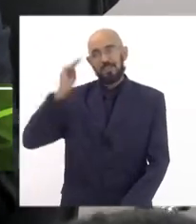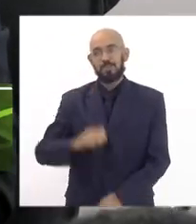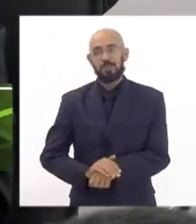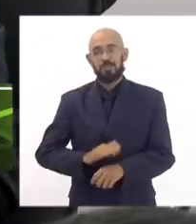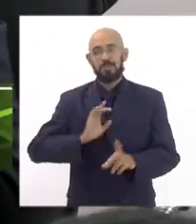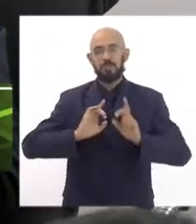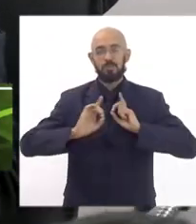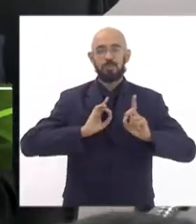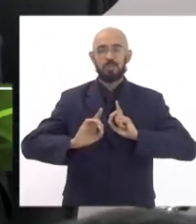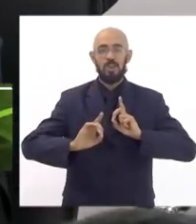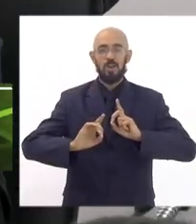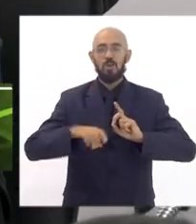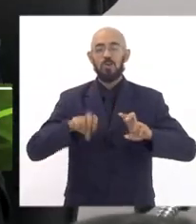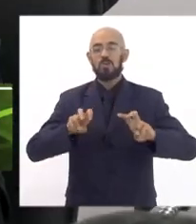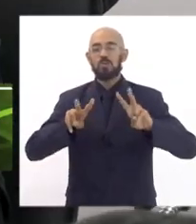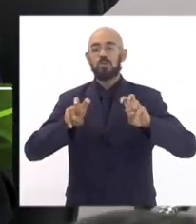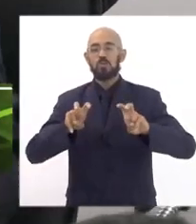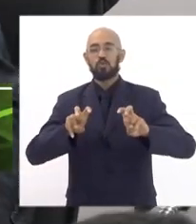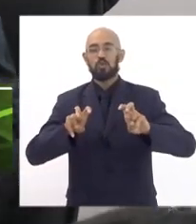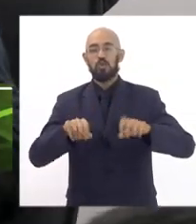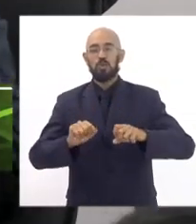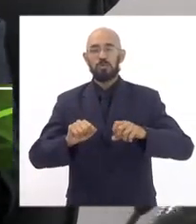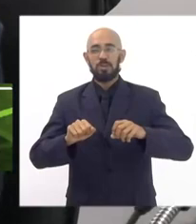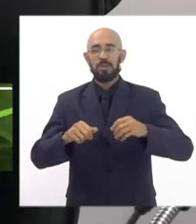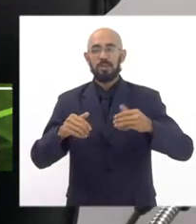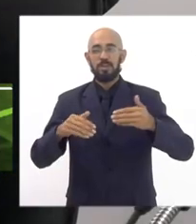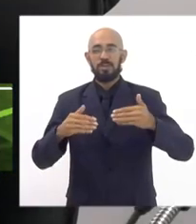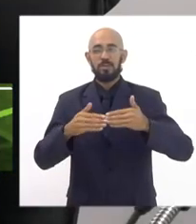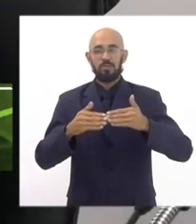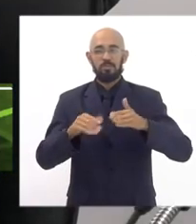sobre constitucionalidade, legalidade e juridicidade.